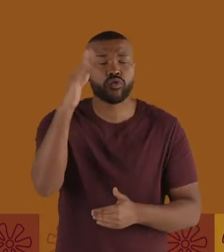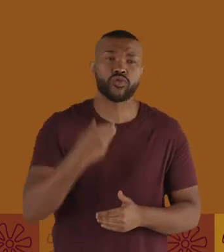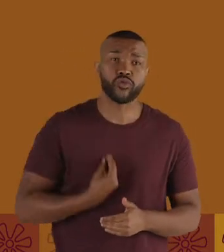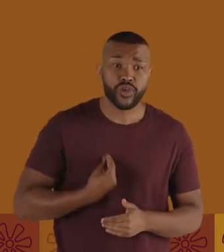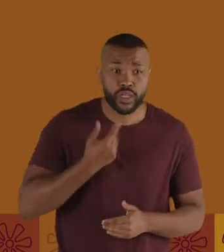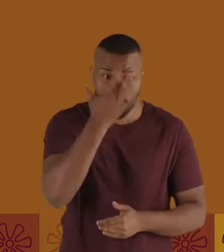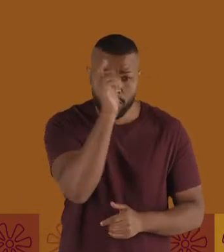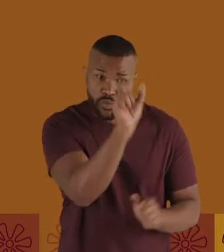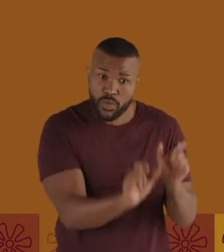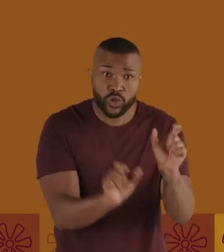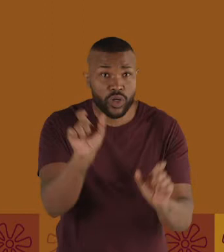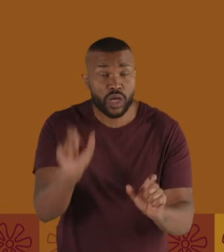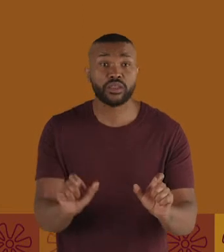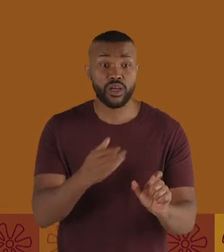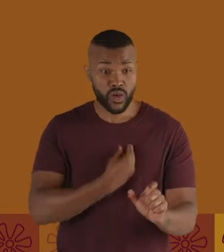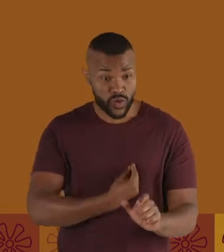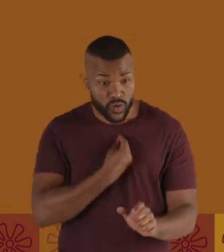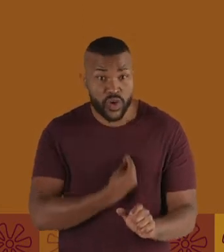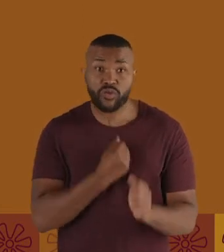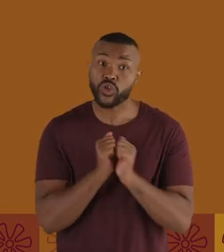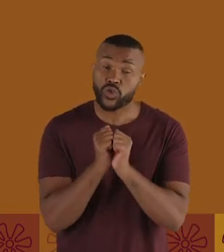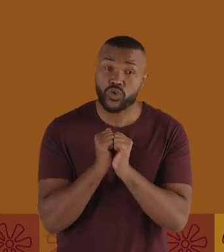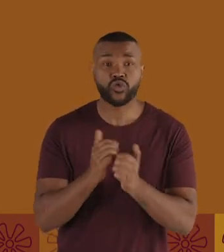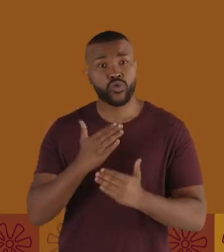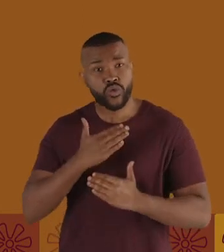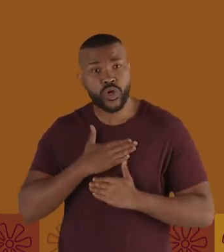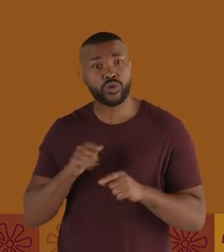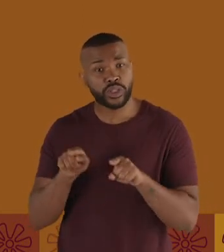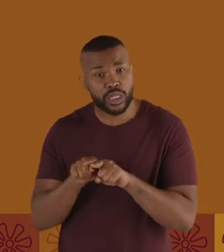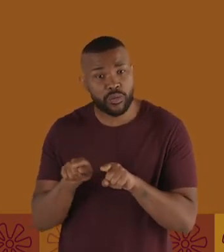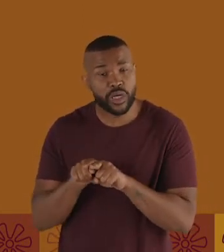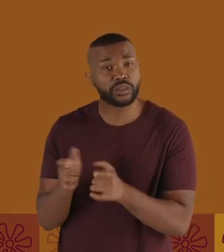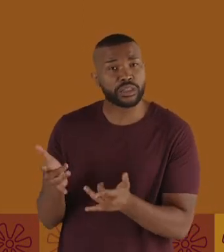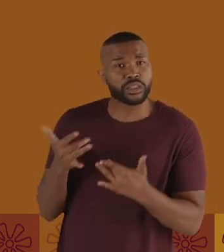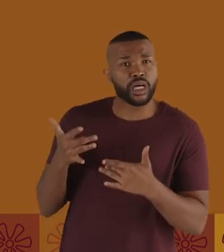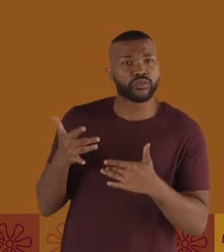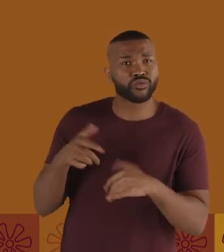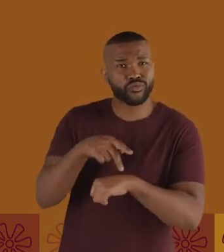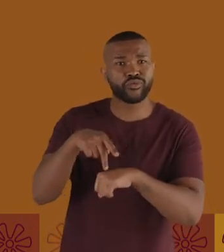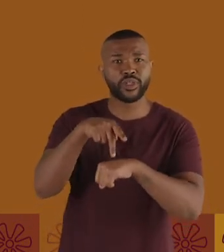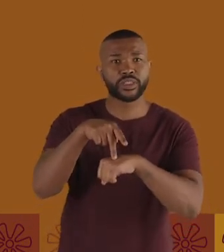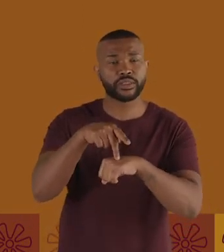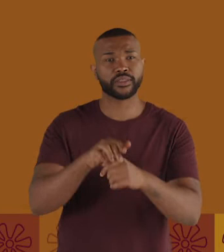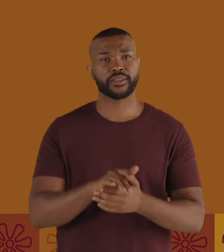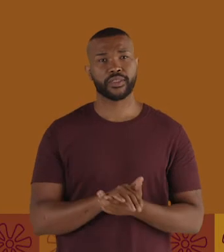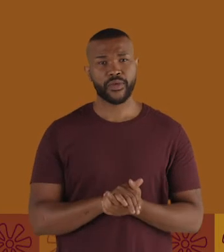vida de cada um dos que vivem juntos comigo, enjeitados da pátria.